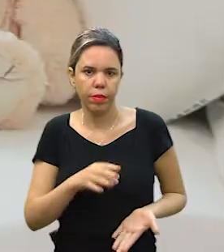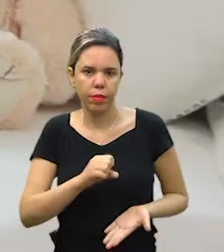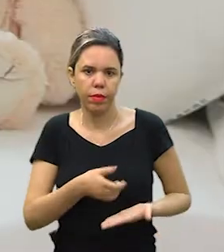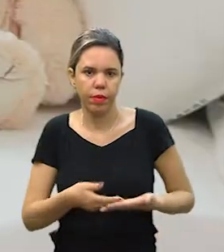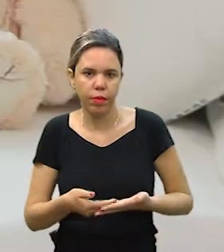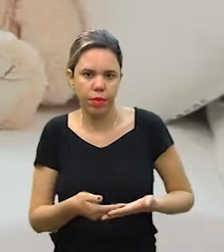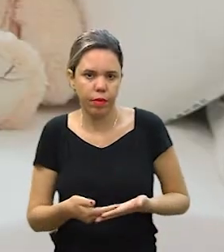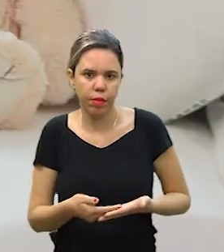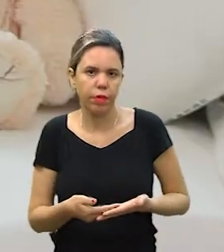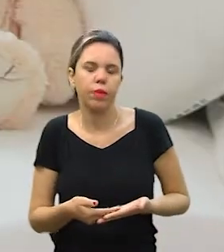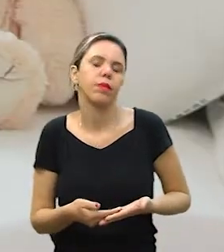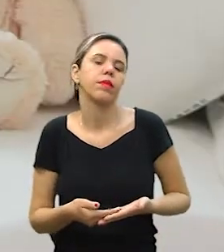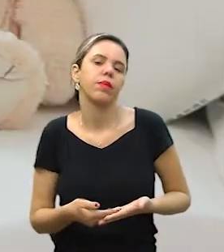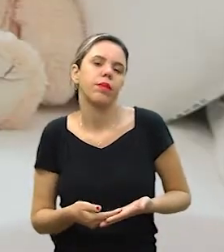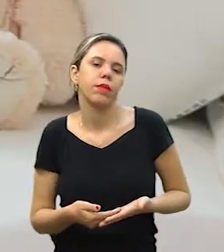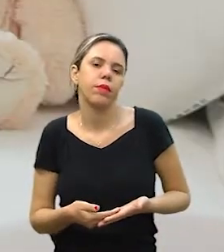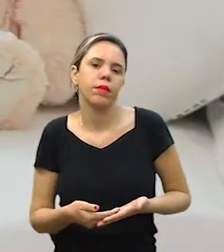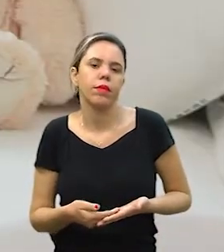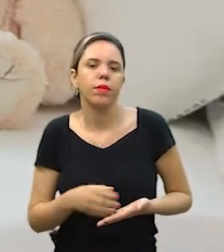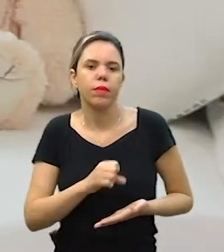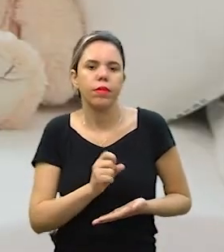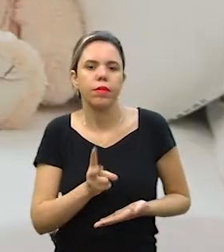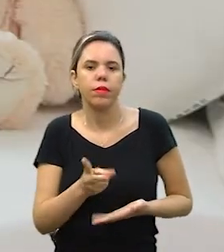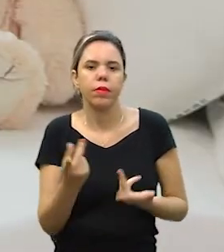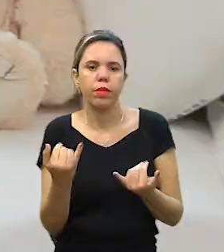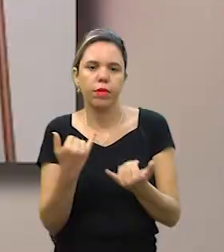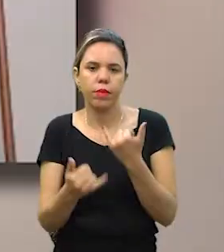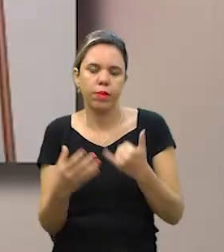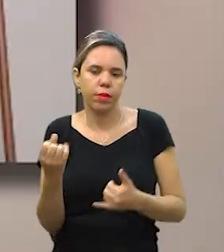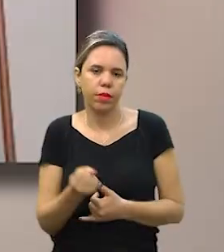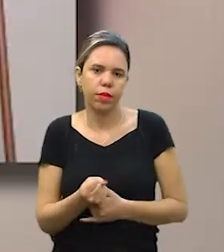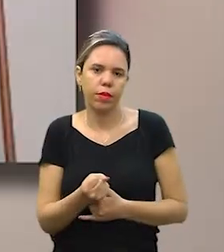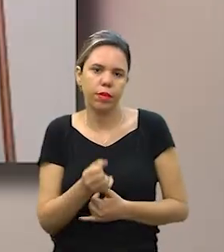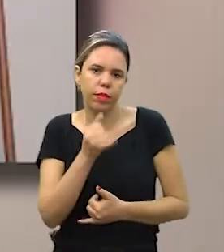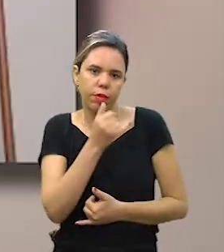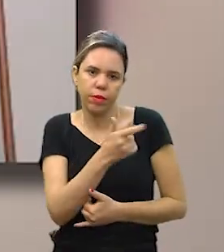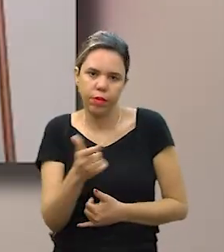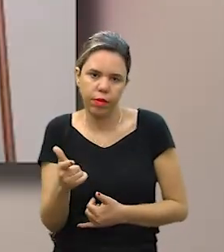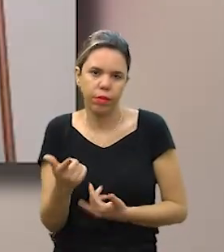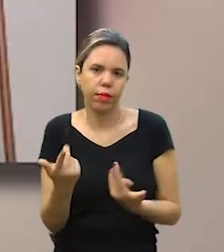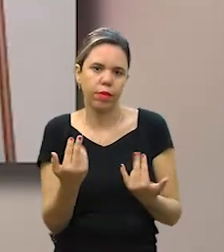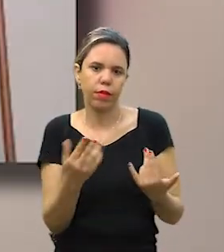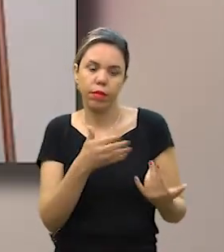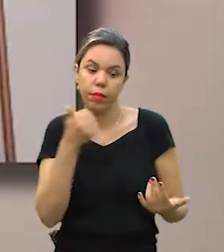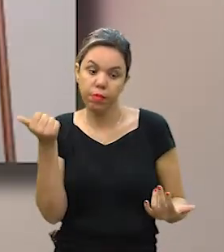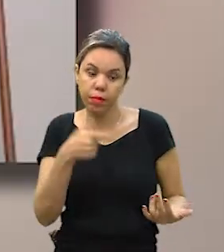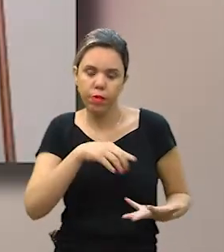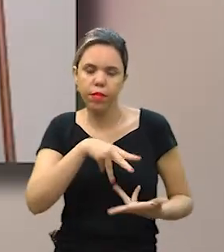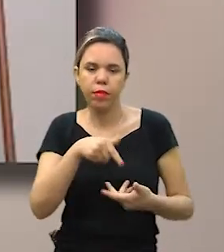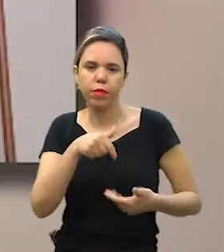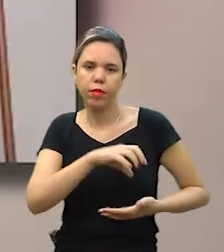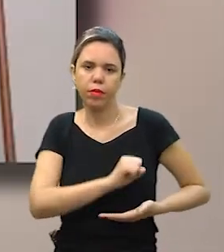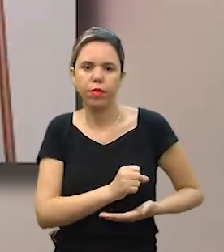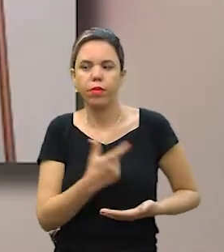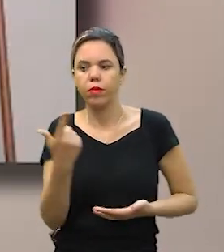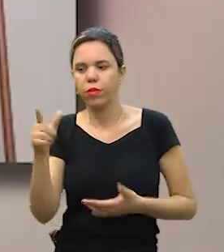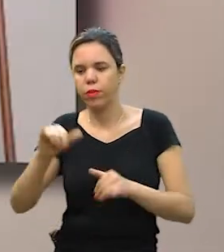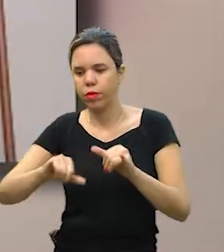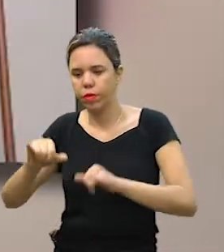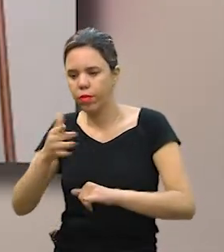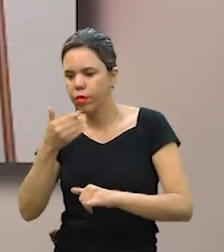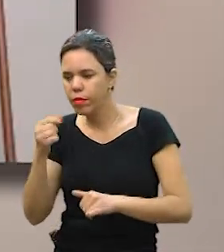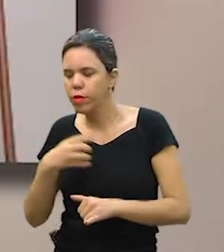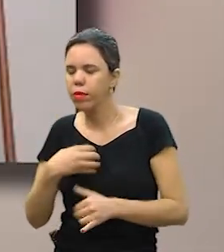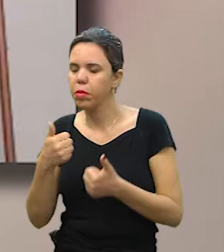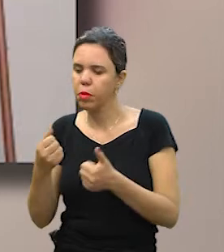o aleitamento materno, né? Porque igual ao leite materno, nós não temos nenhuma fórmula,